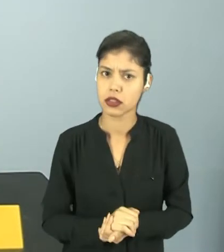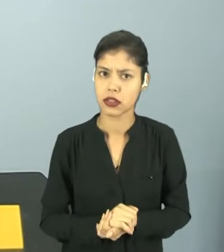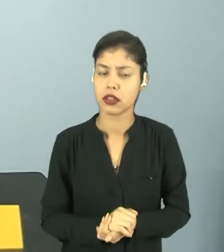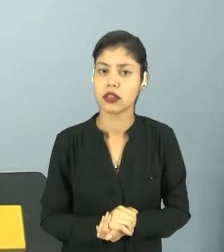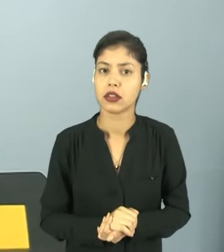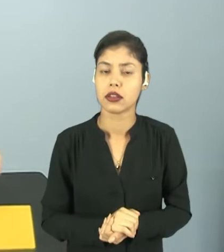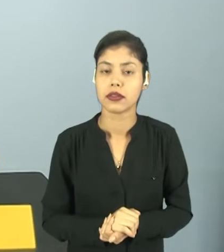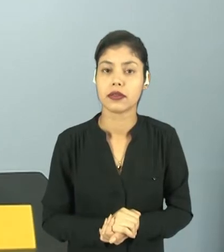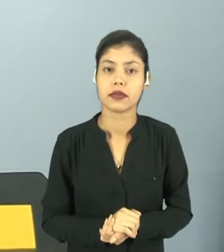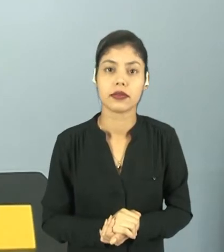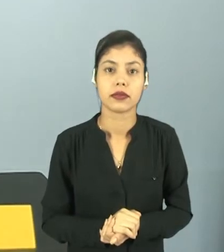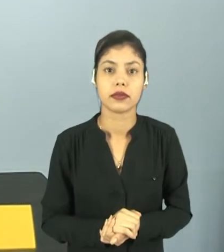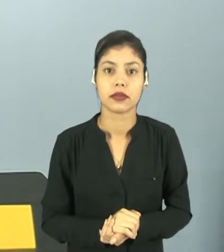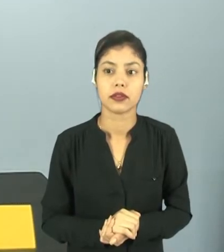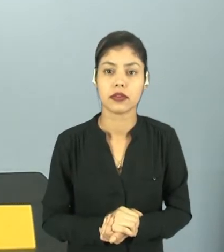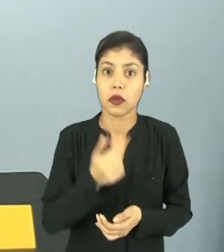forma